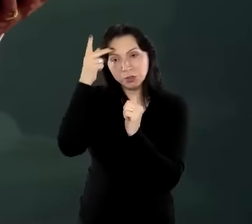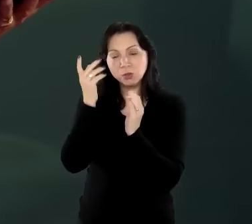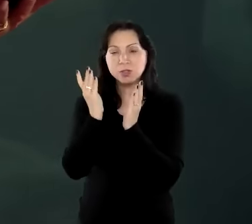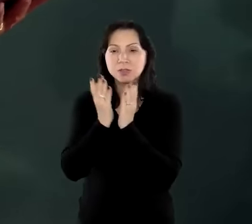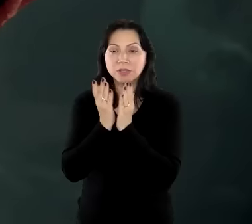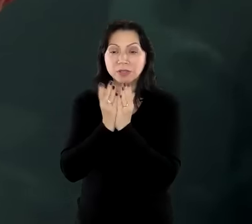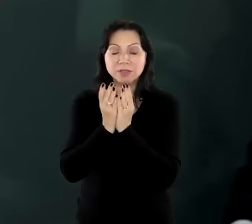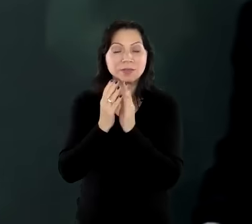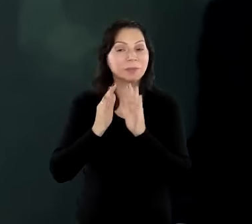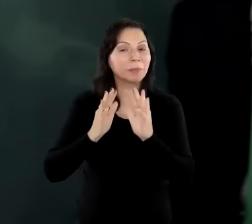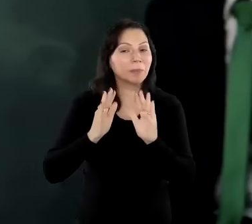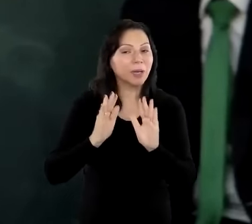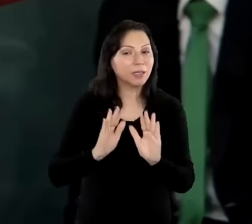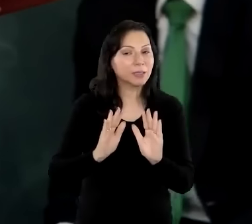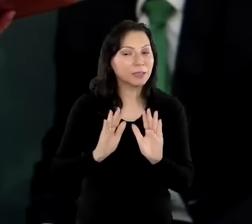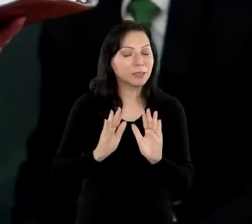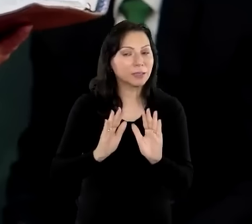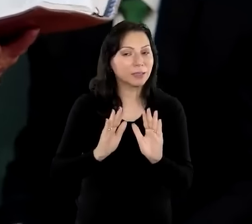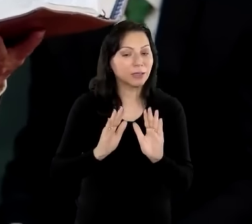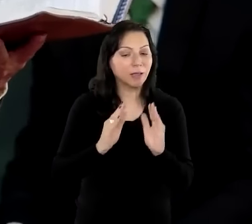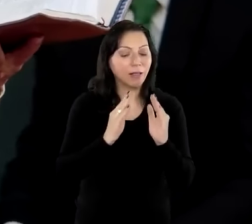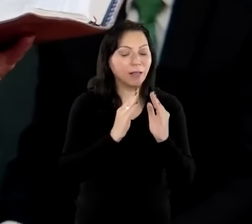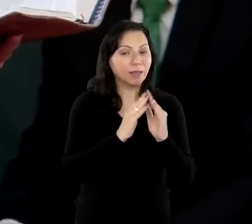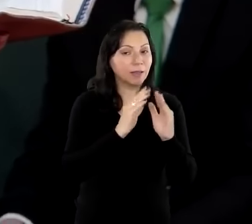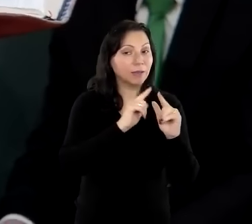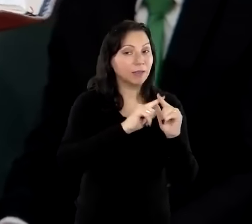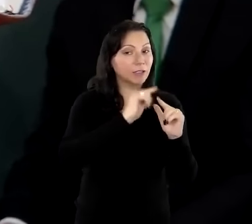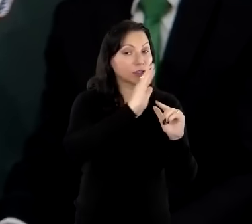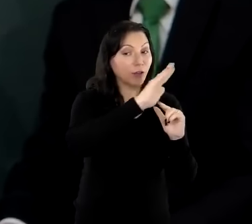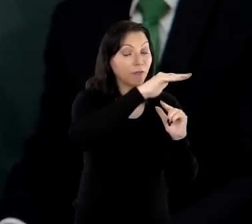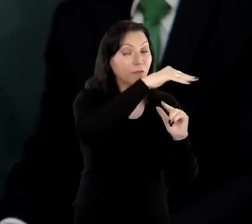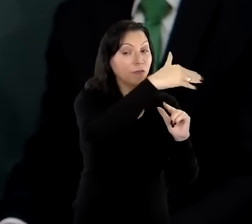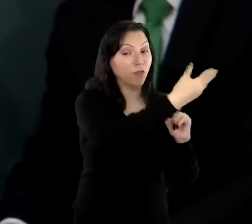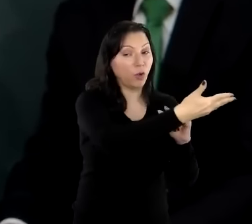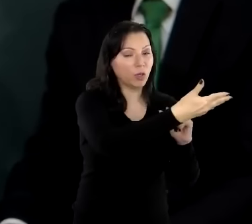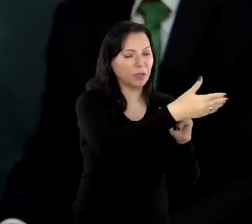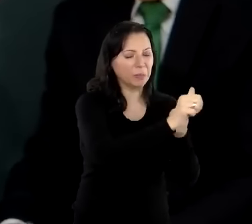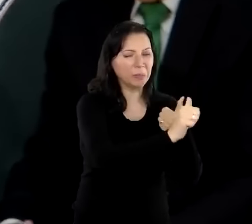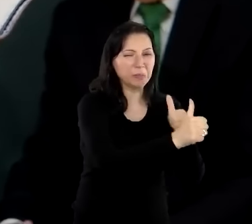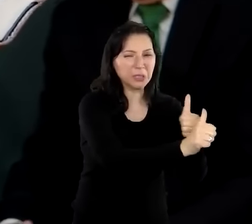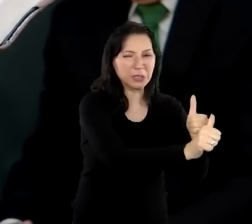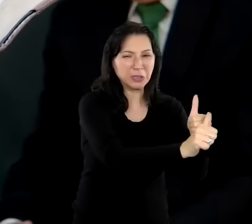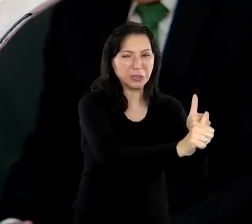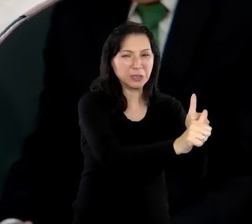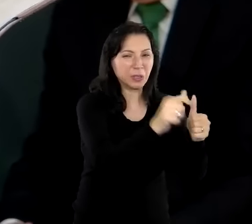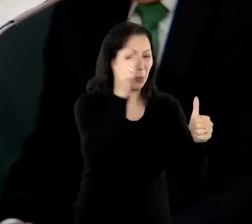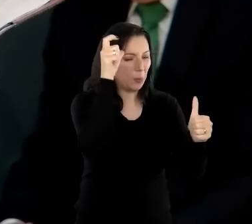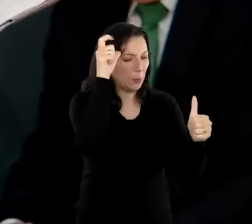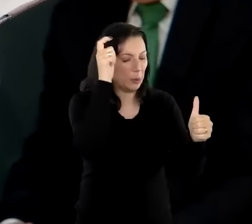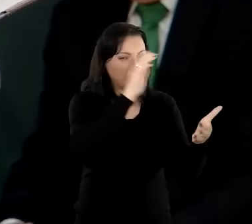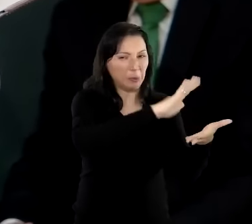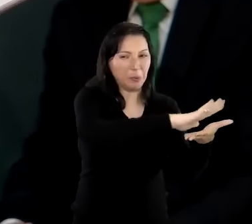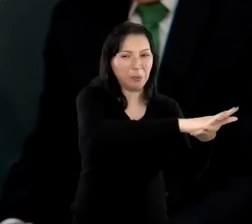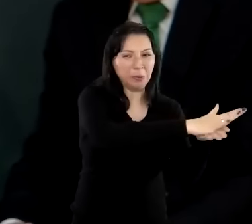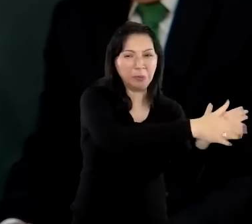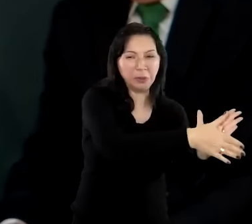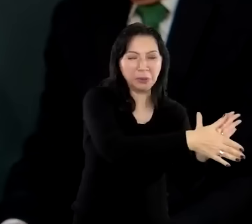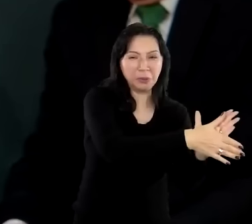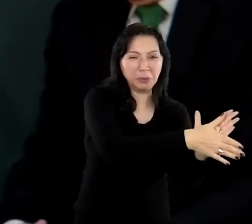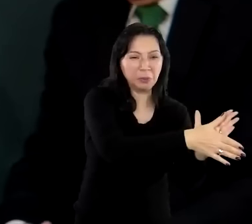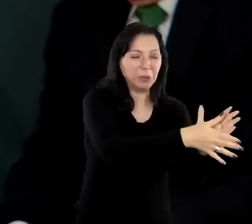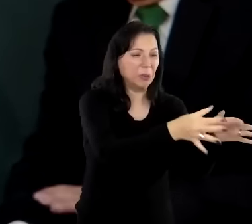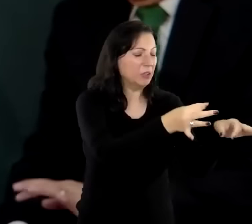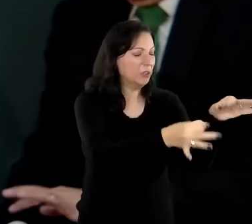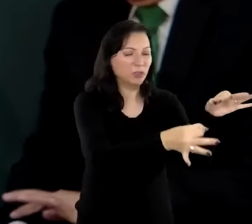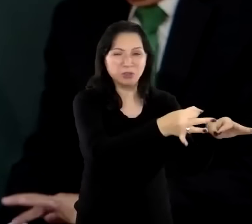Mas e quando chega a opressão? E quando chega o inimigo? E quando a